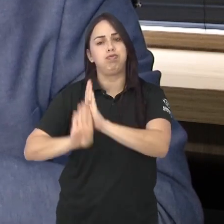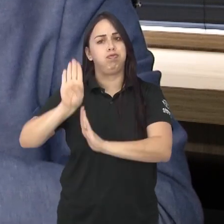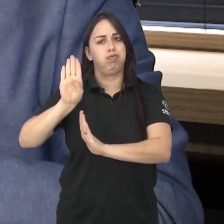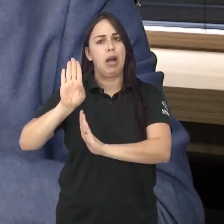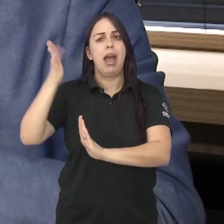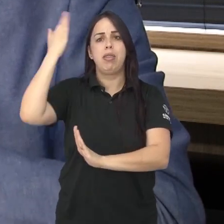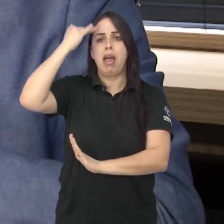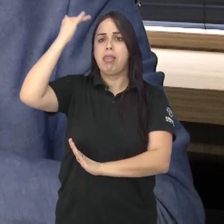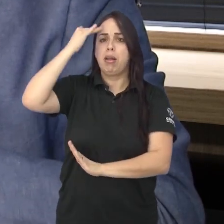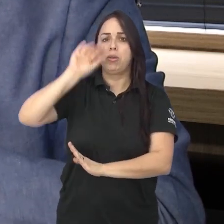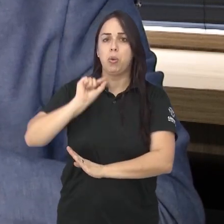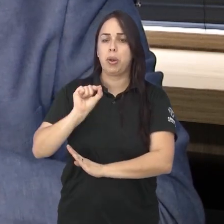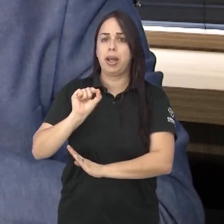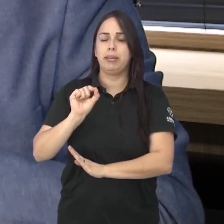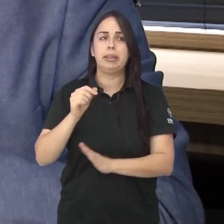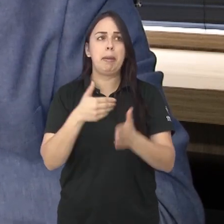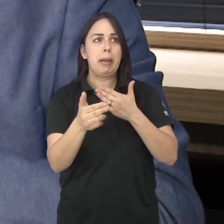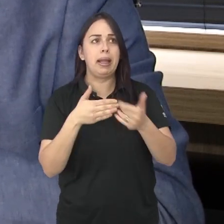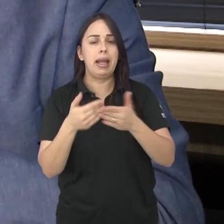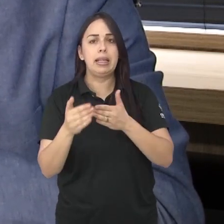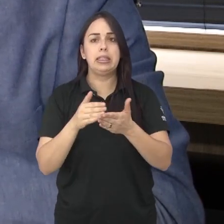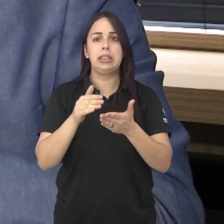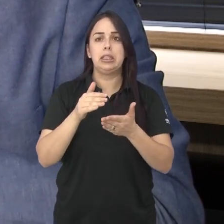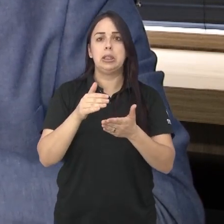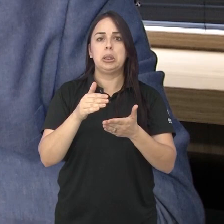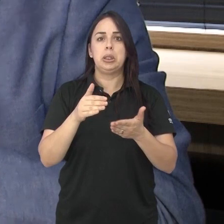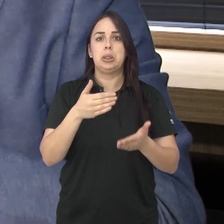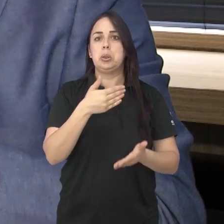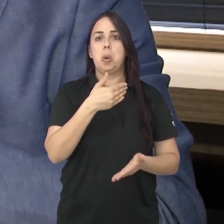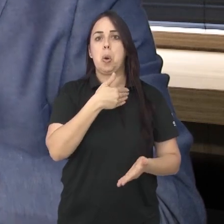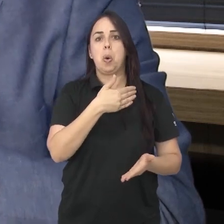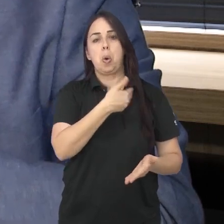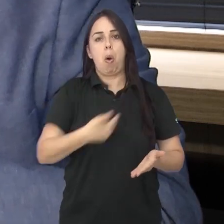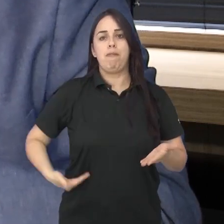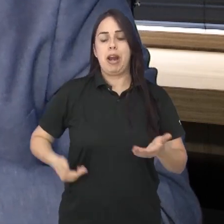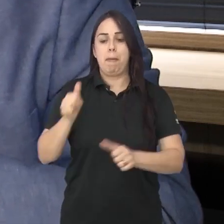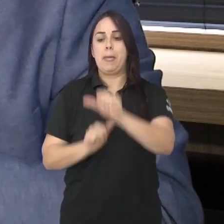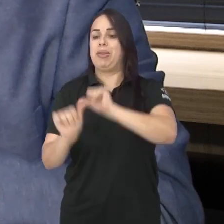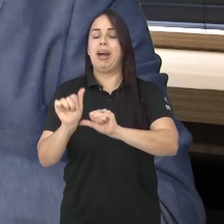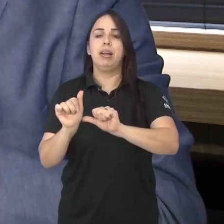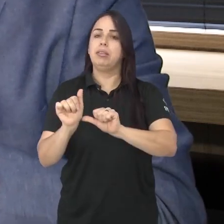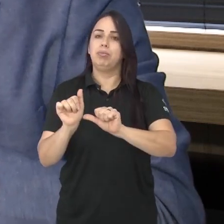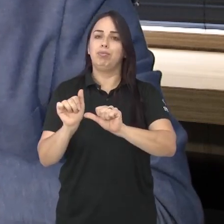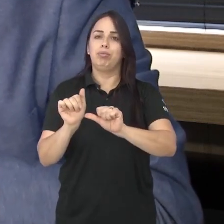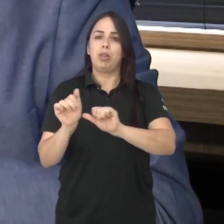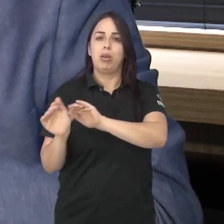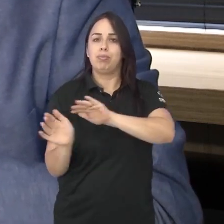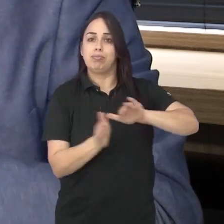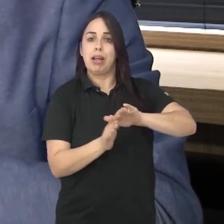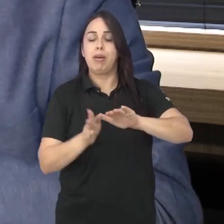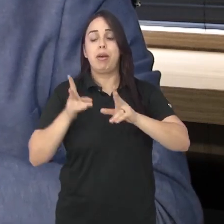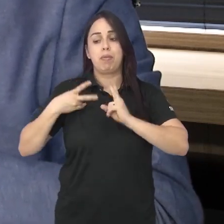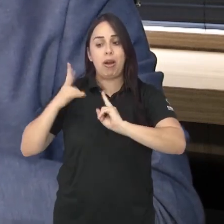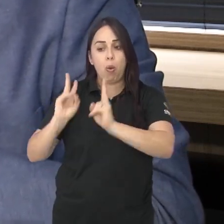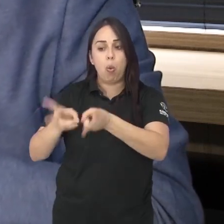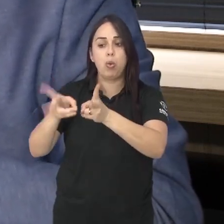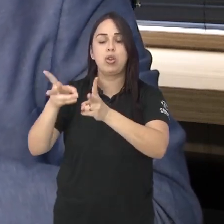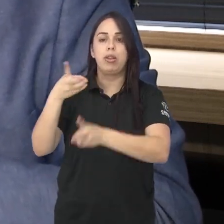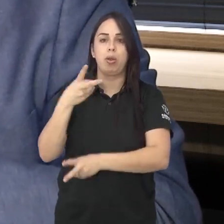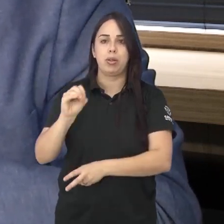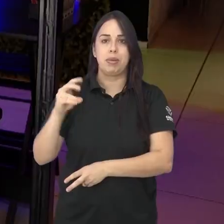economia, entendeu? E eu entendo que, independente de questão de mudanças, de questões políticas que aconteceram, isso vai continuar da mesma forma